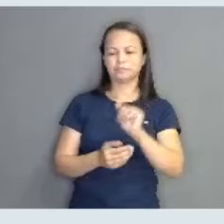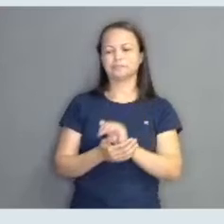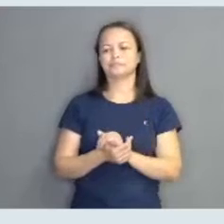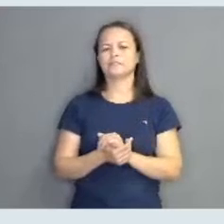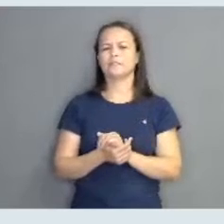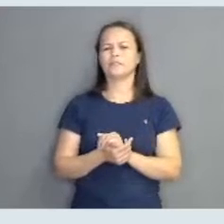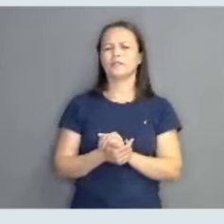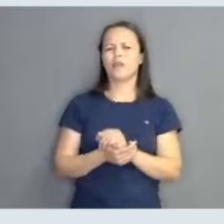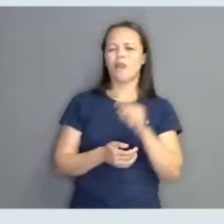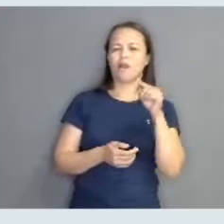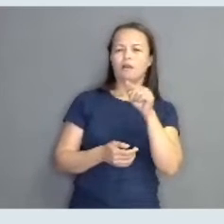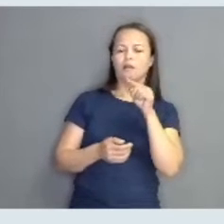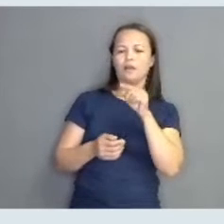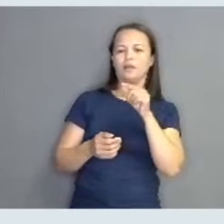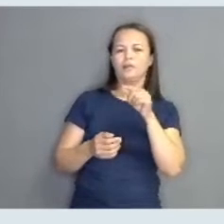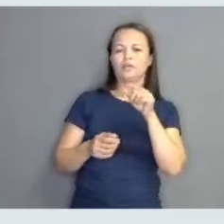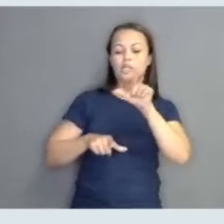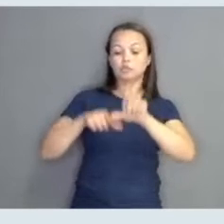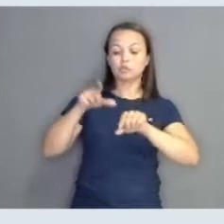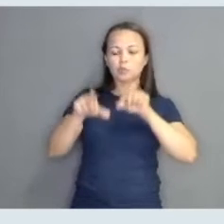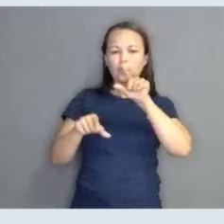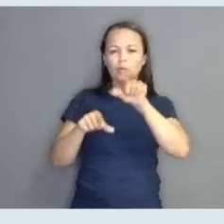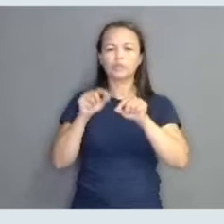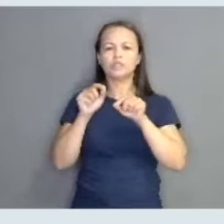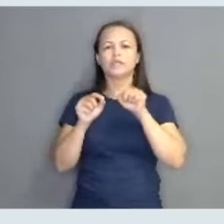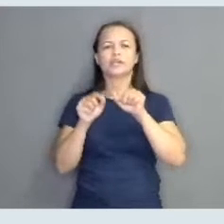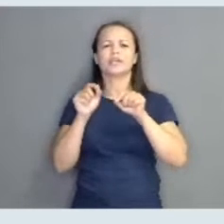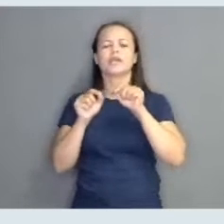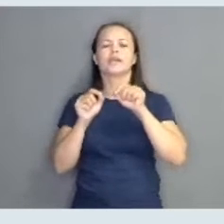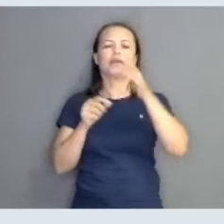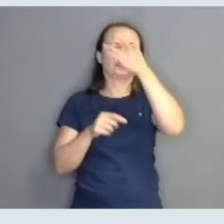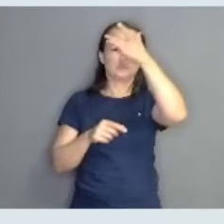Lá ele que escolhia quem seriam os dirigentes das igrejas.